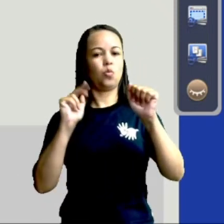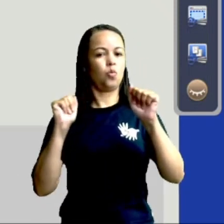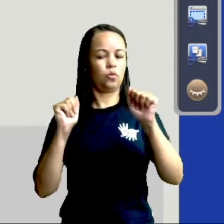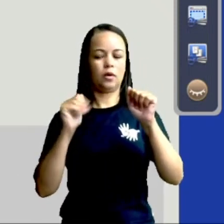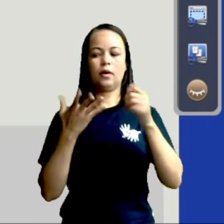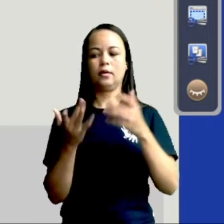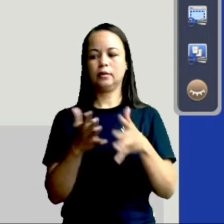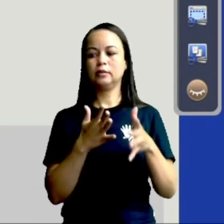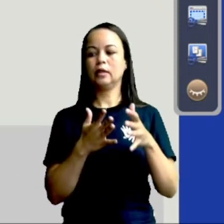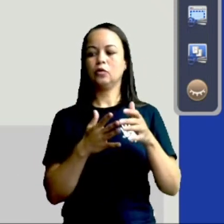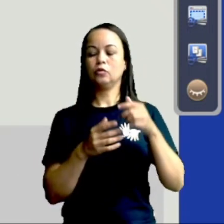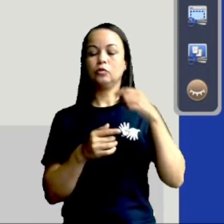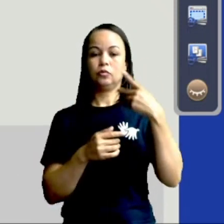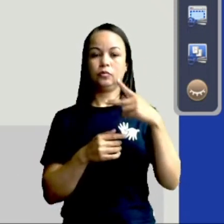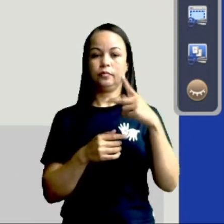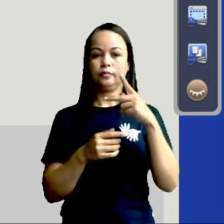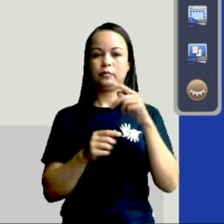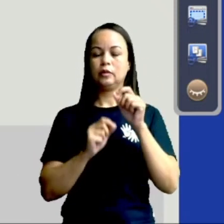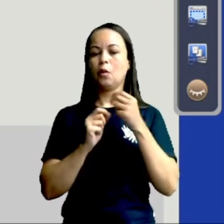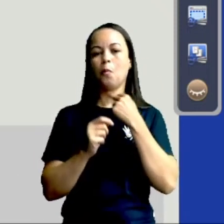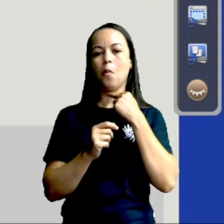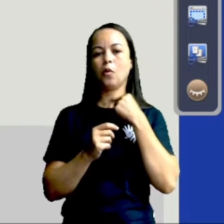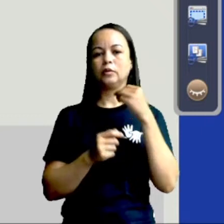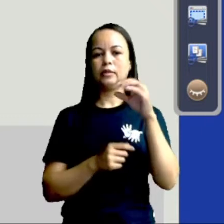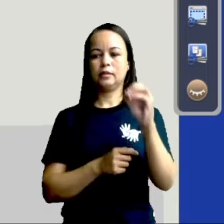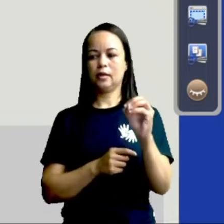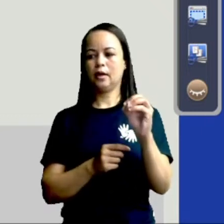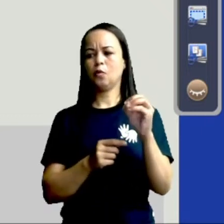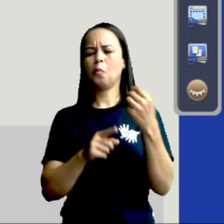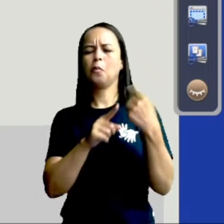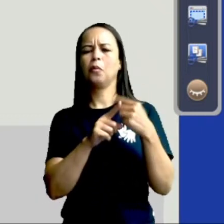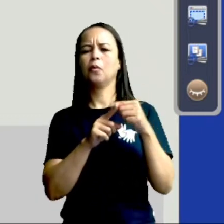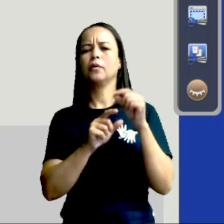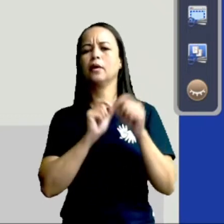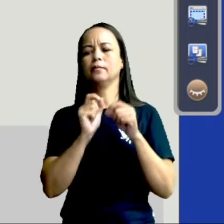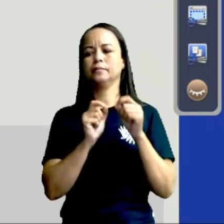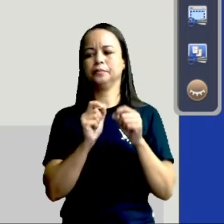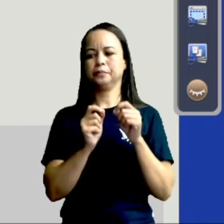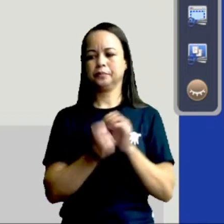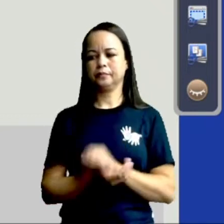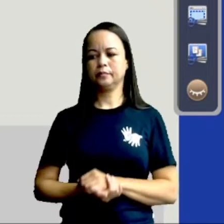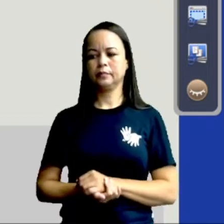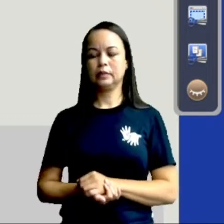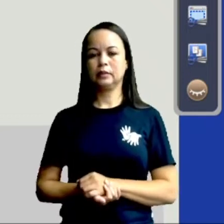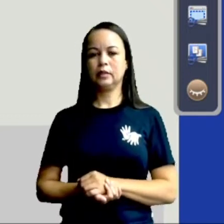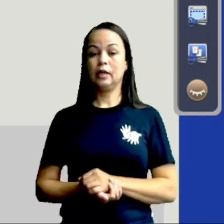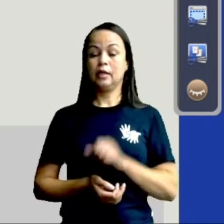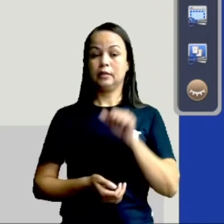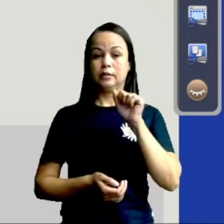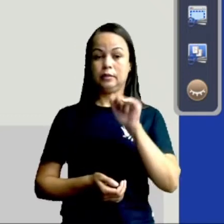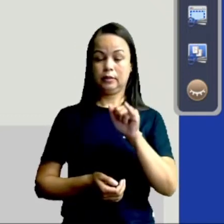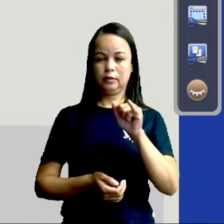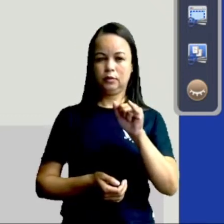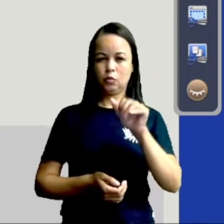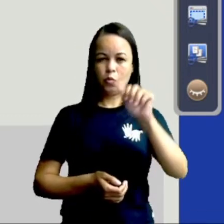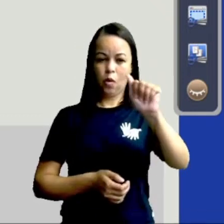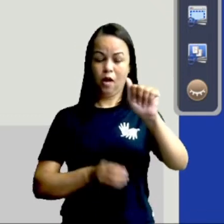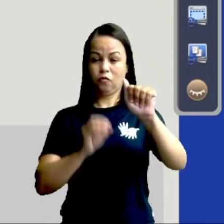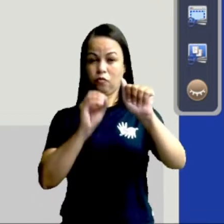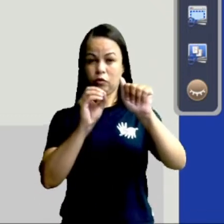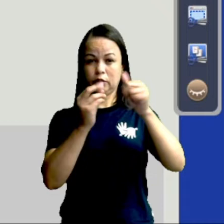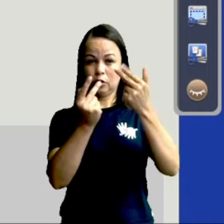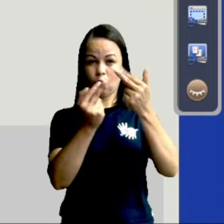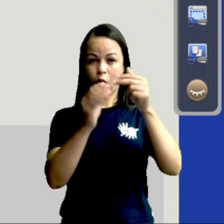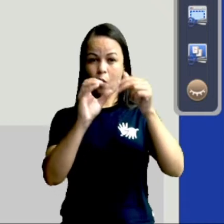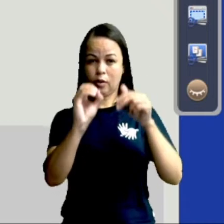na frente do x ao quadrado, nunca pode ser zero. Por que não pode? Se o A fosse zero, concorda que a